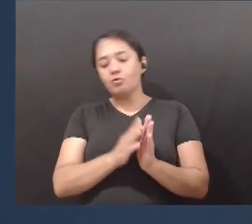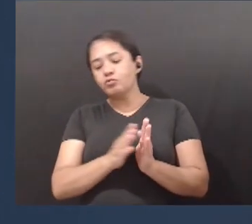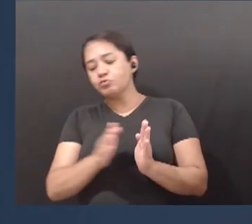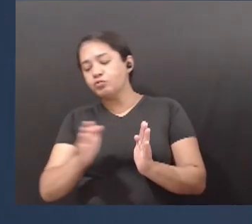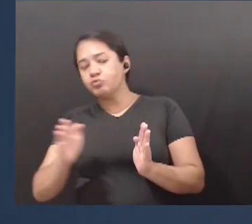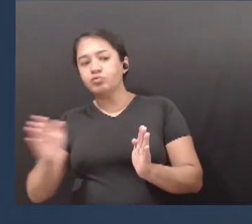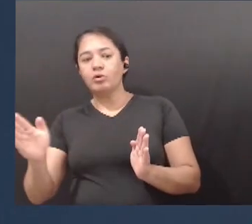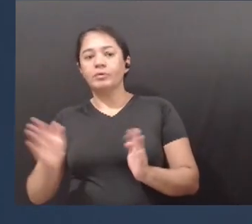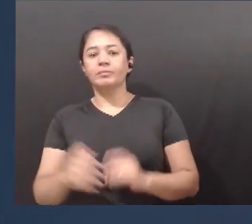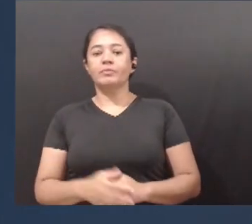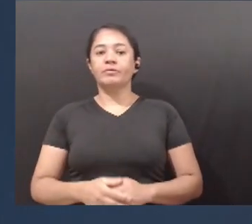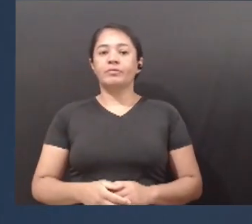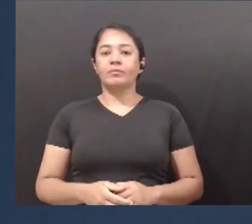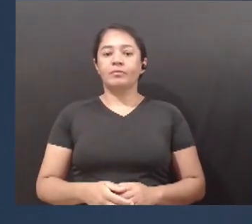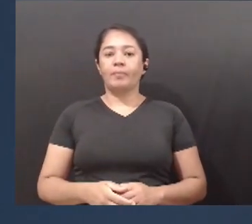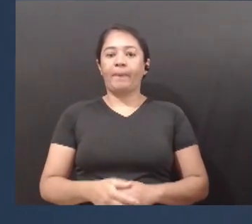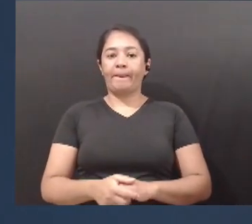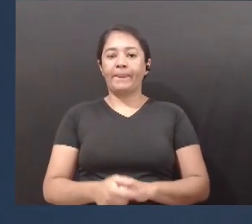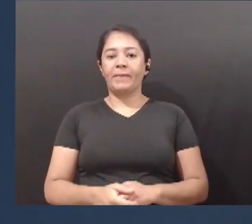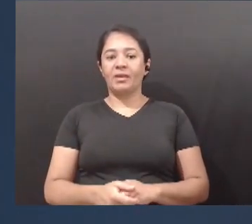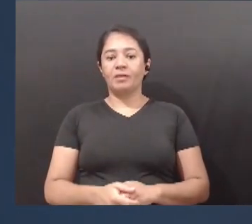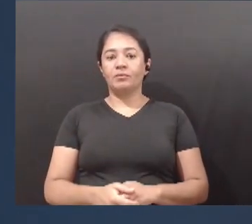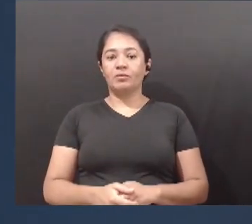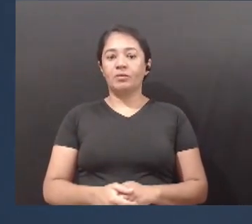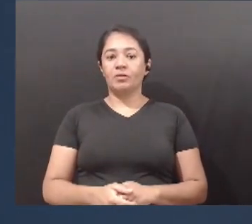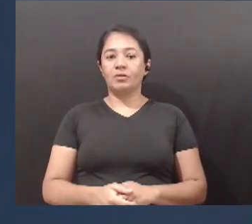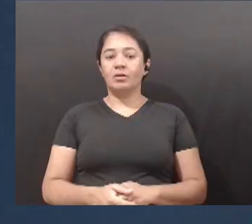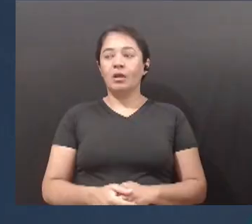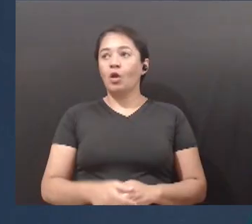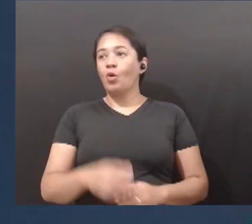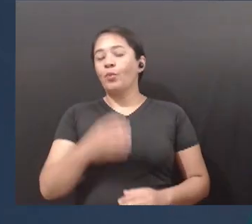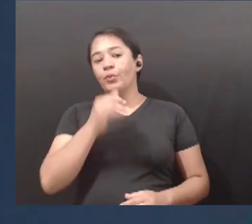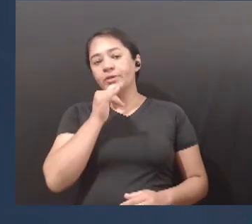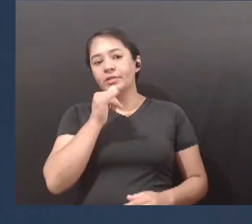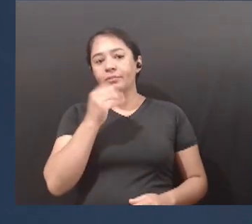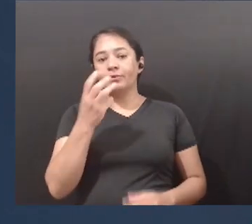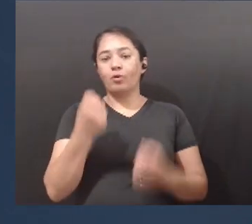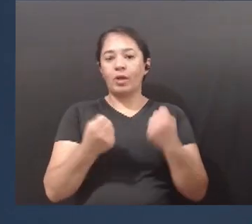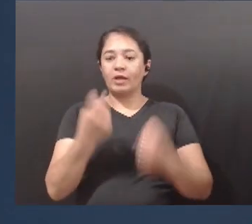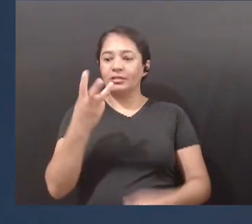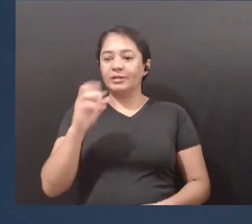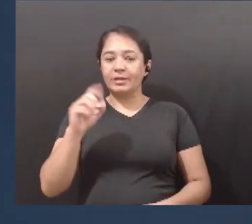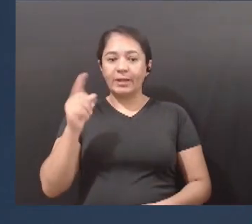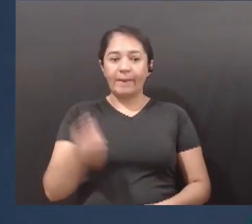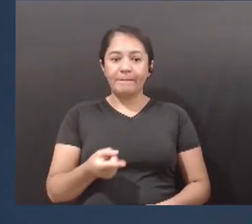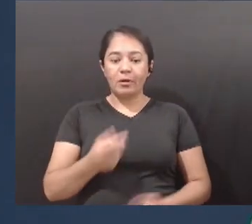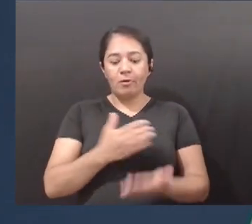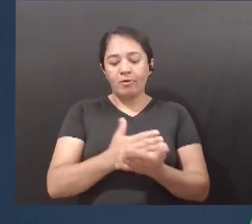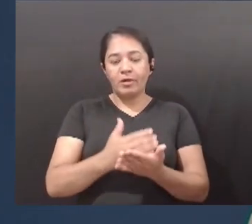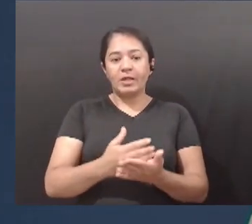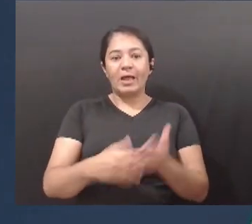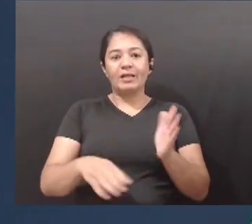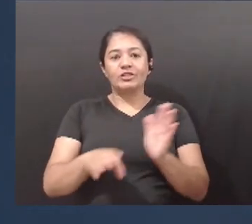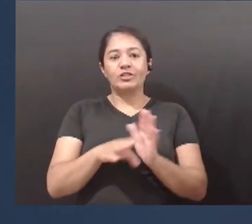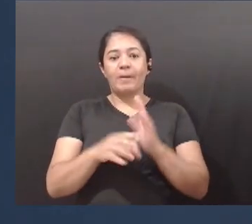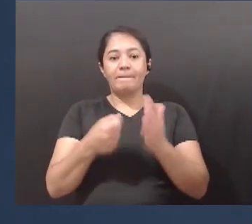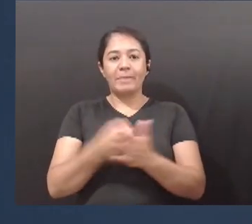de 30 mil pode chegar a custar 60 mil. Só que aí quando ela for vender, obviamente não vai vender 60, vai vender por